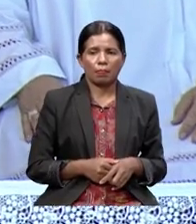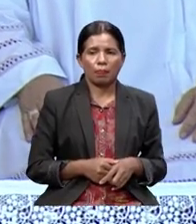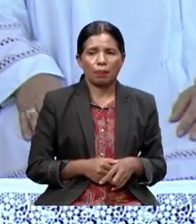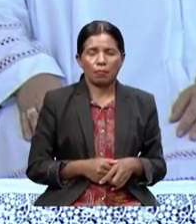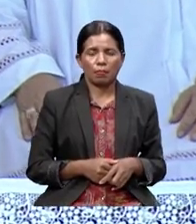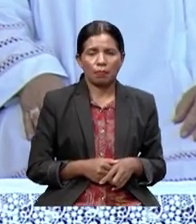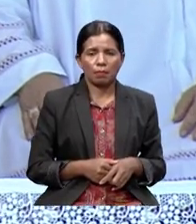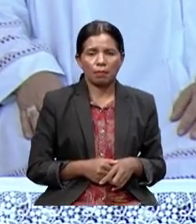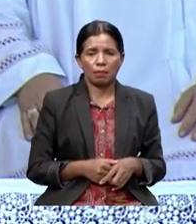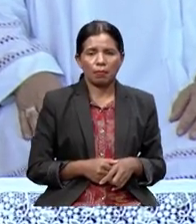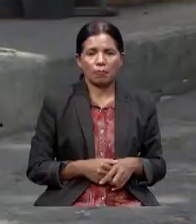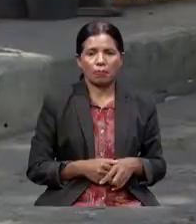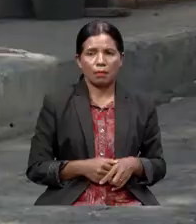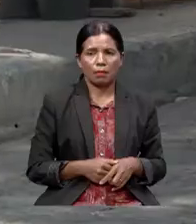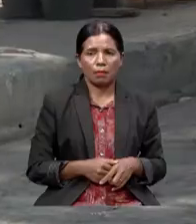formalidad.